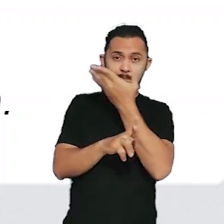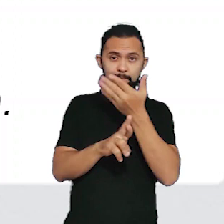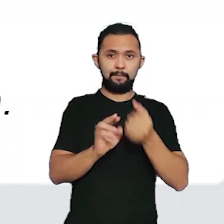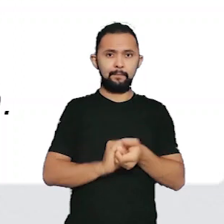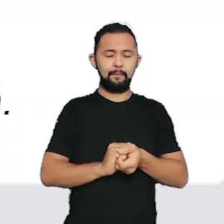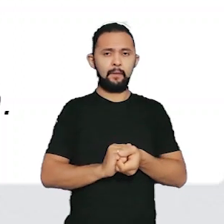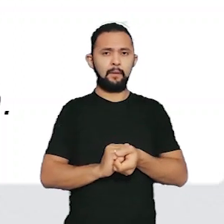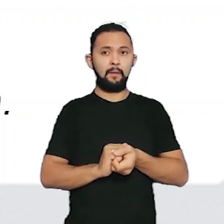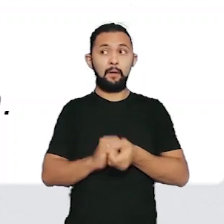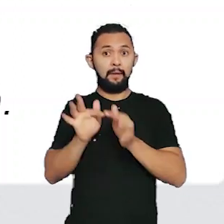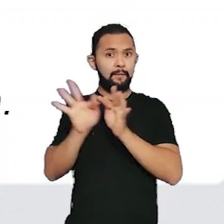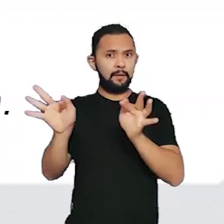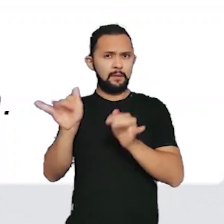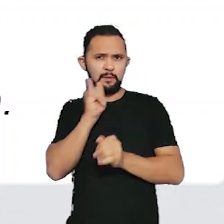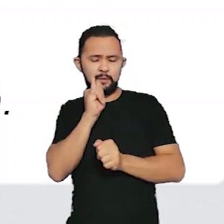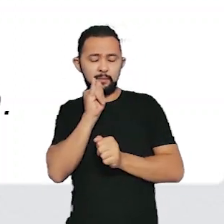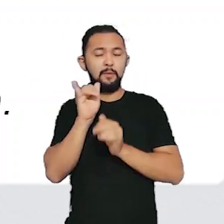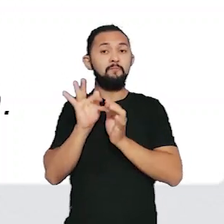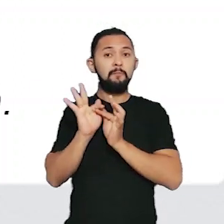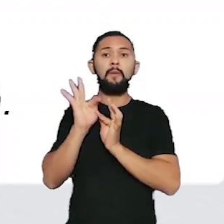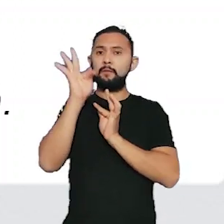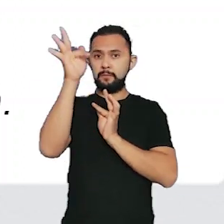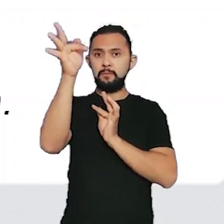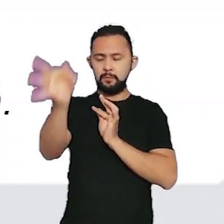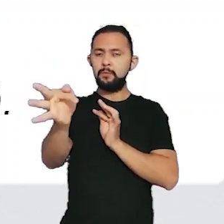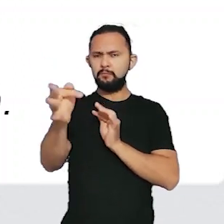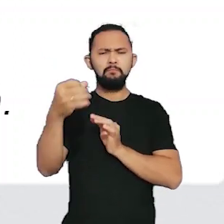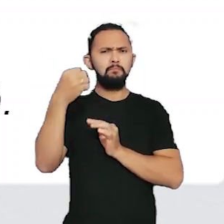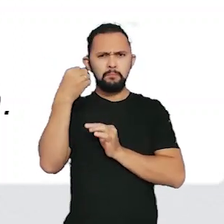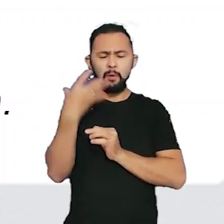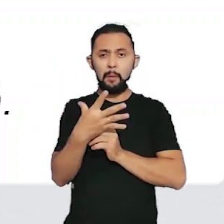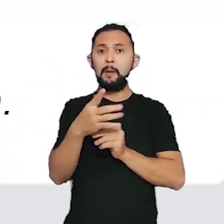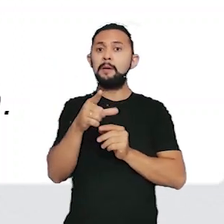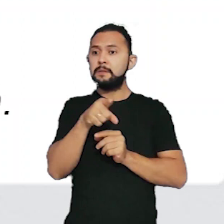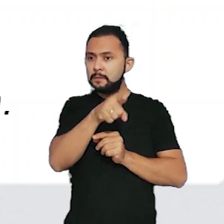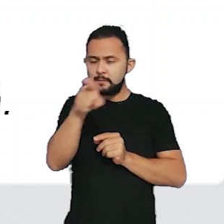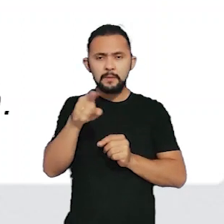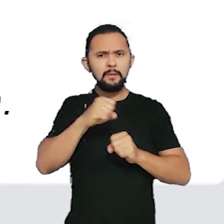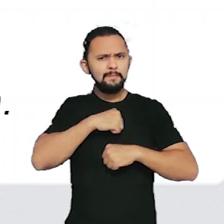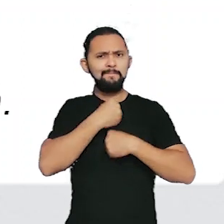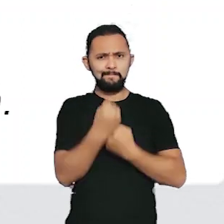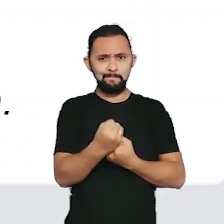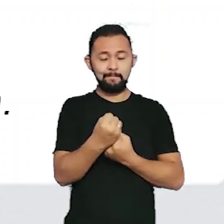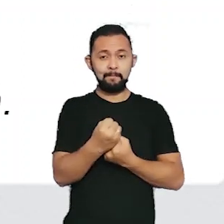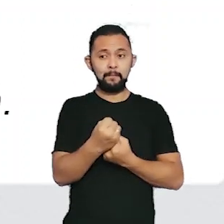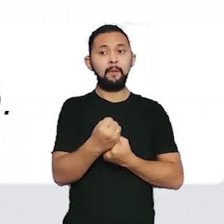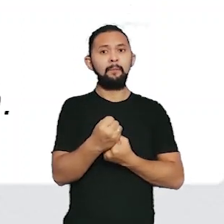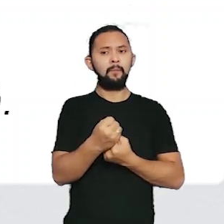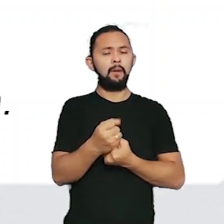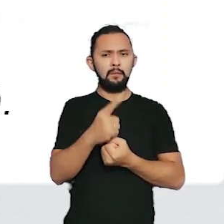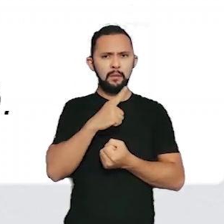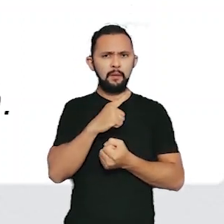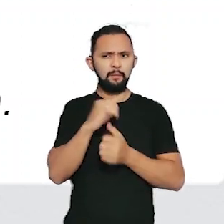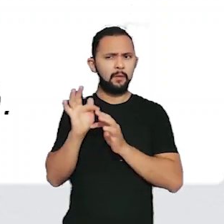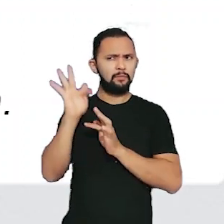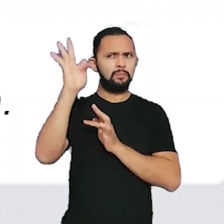terá um futuro brilhante, desde que se esforce. Você vai ter um futuro brilhante se